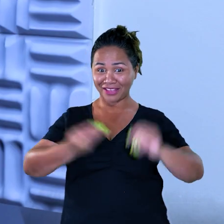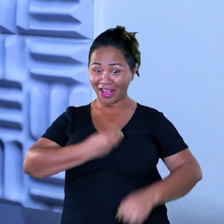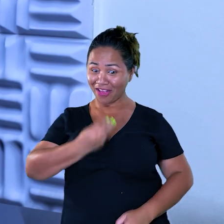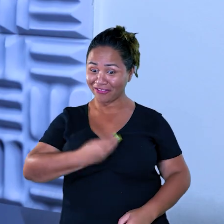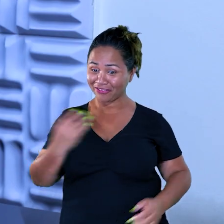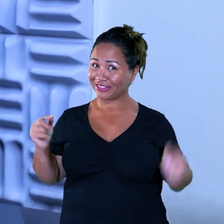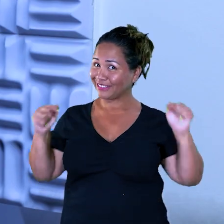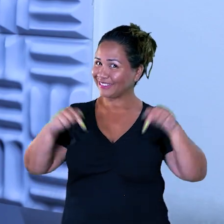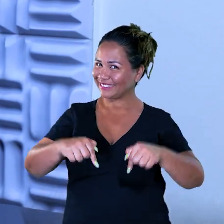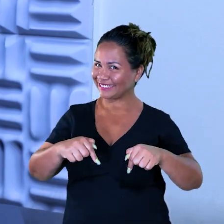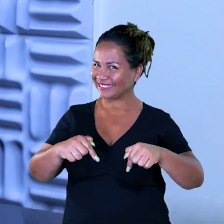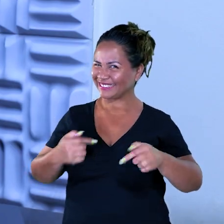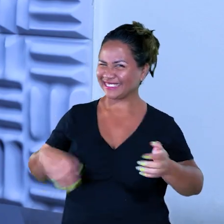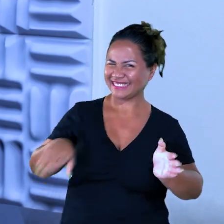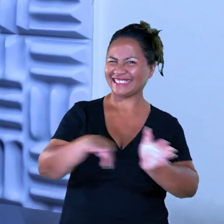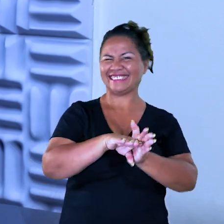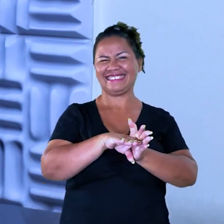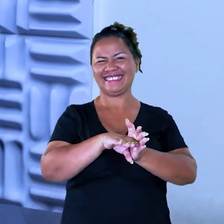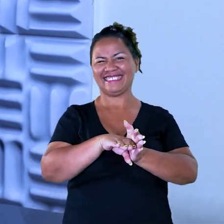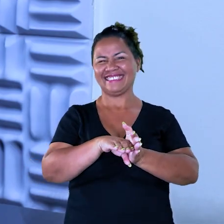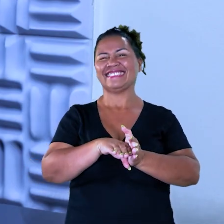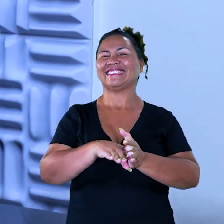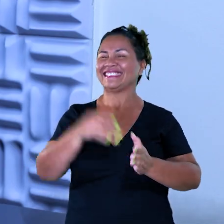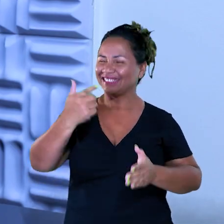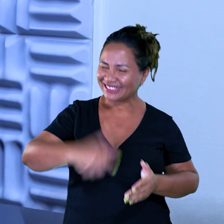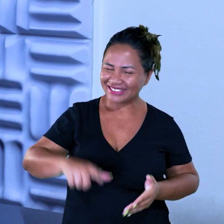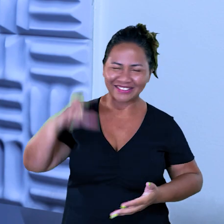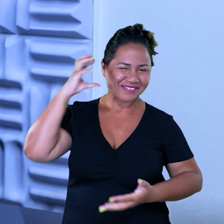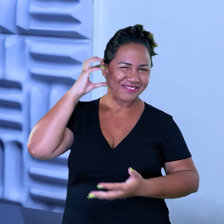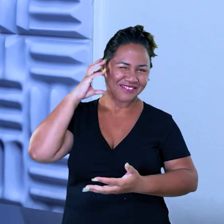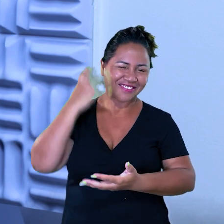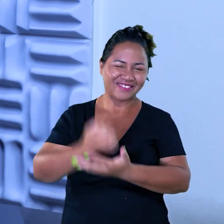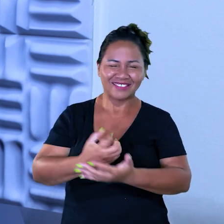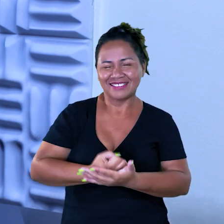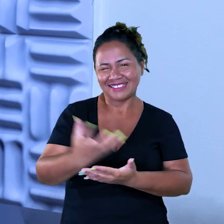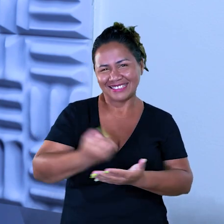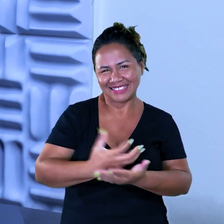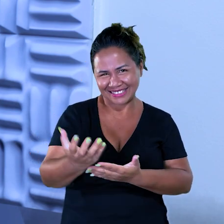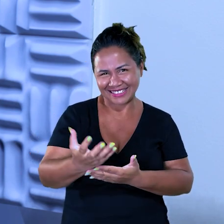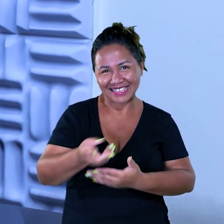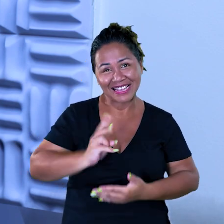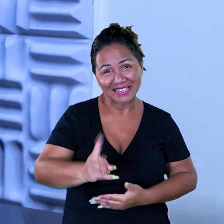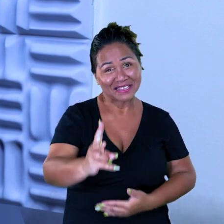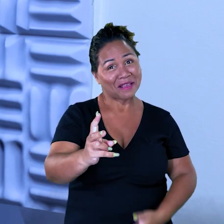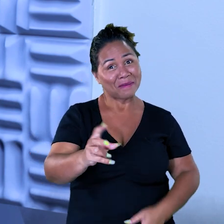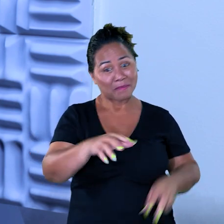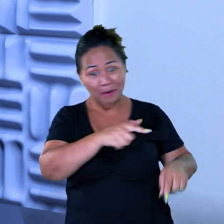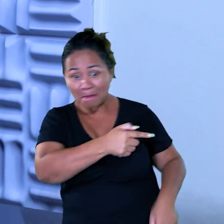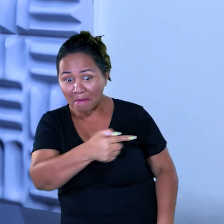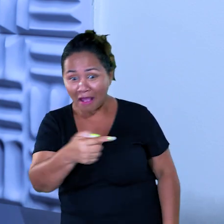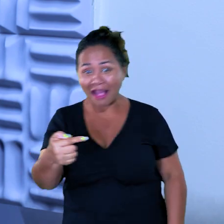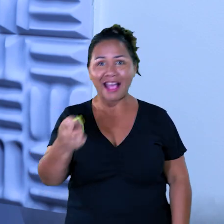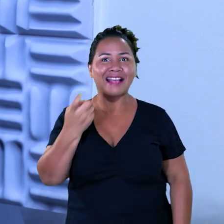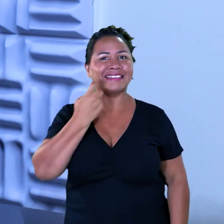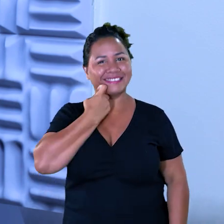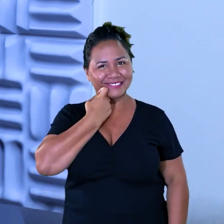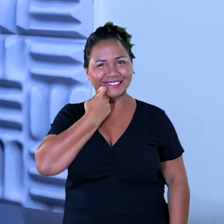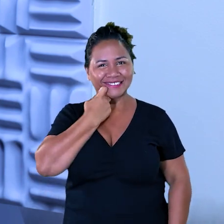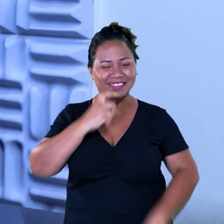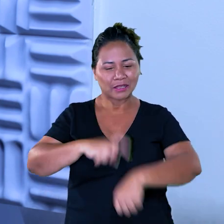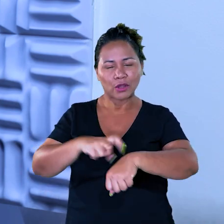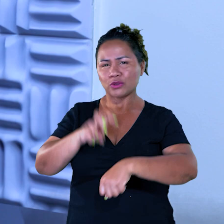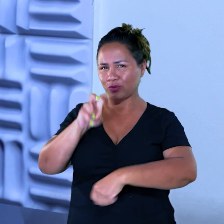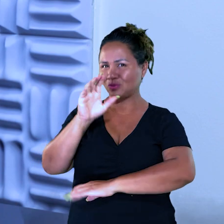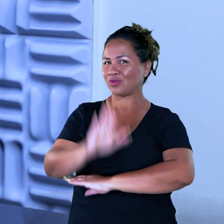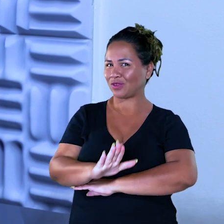chegamos para mais um podcast queridinho da semana. Toda sexta-feira às 5 da tarde estou com você, não é isso? Então, você já tá deixando seu